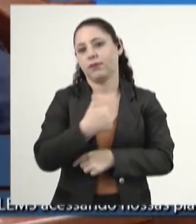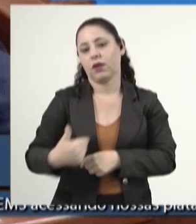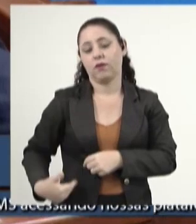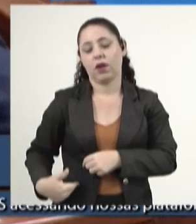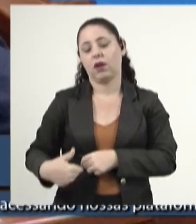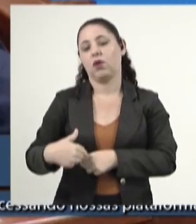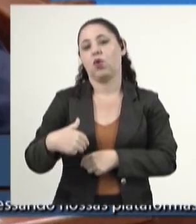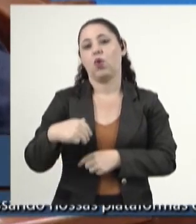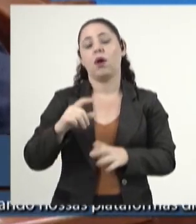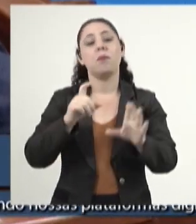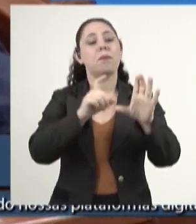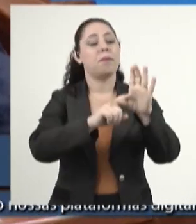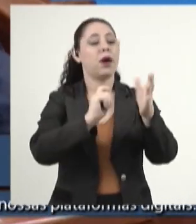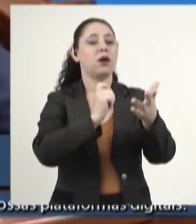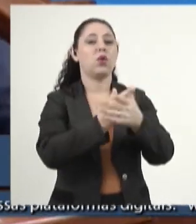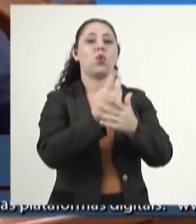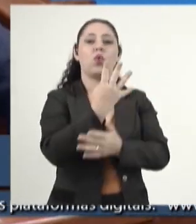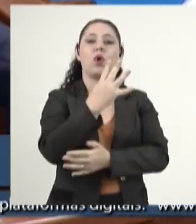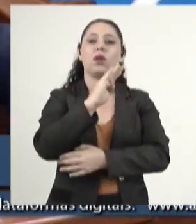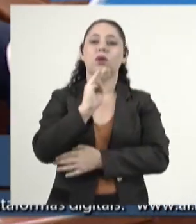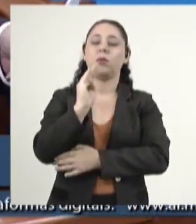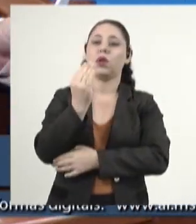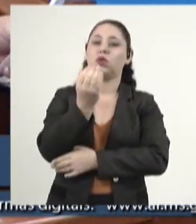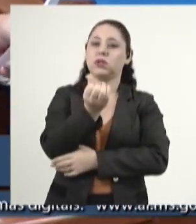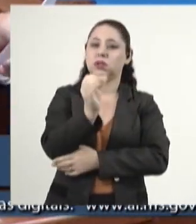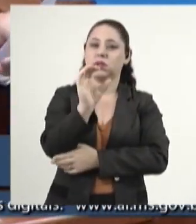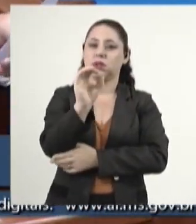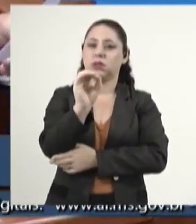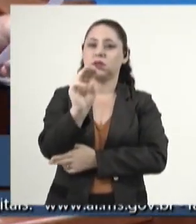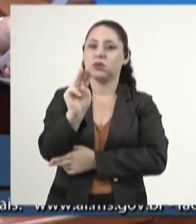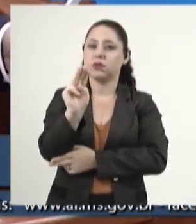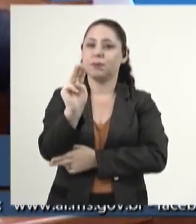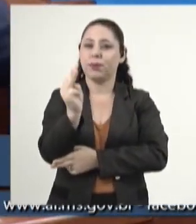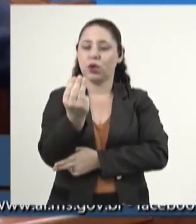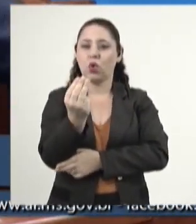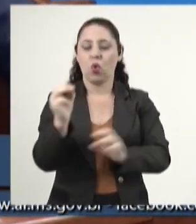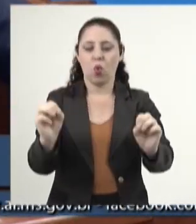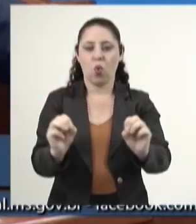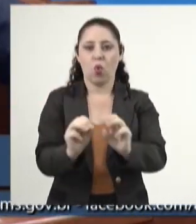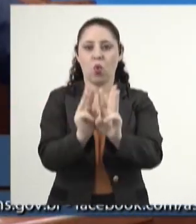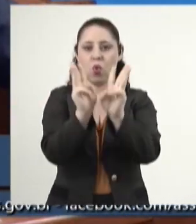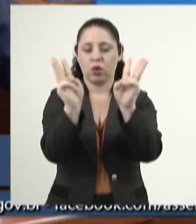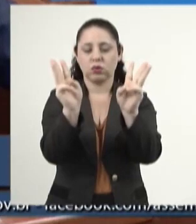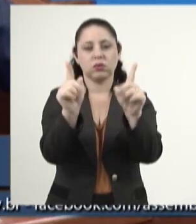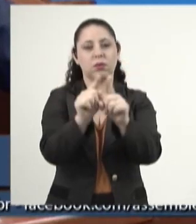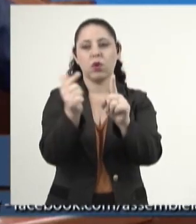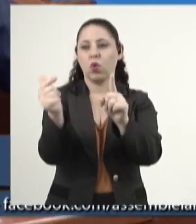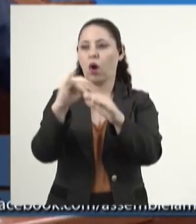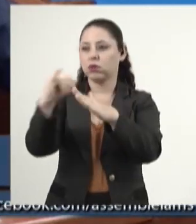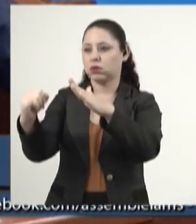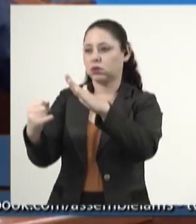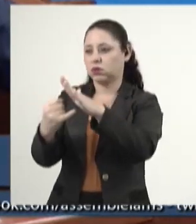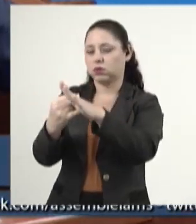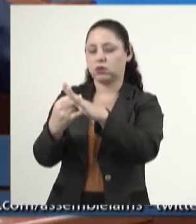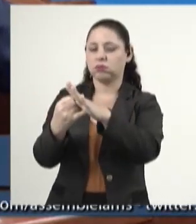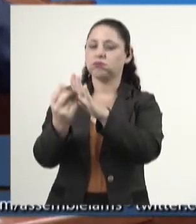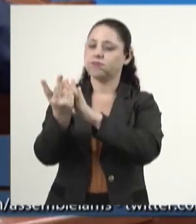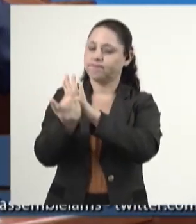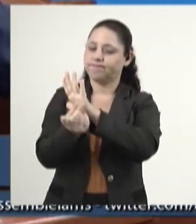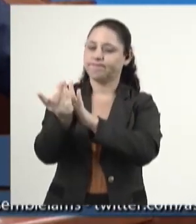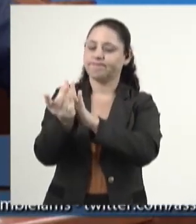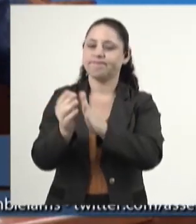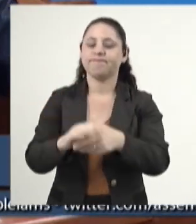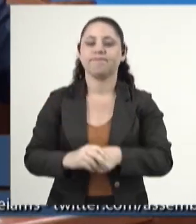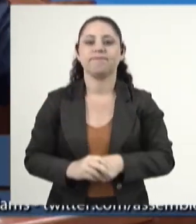Lula quitou uma dívida de 4 bilhões e 600 milhões com a ONU e outras instituições financeiras.